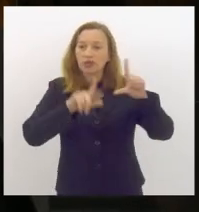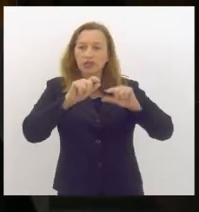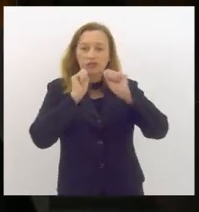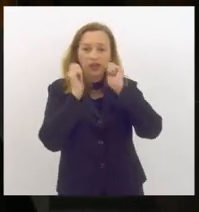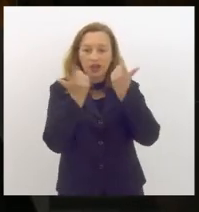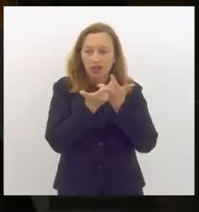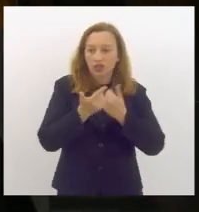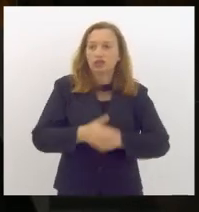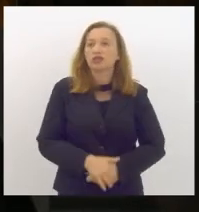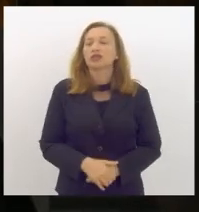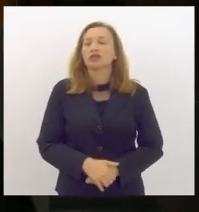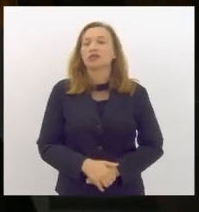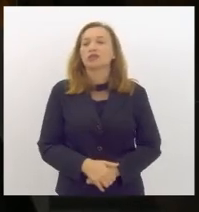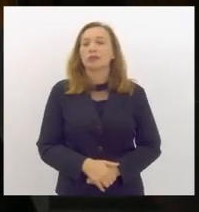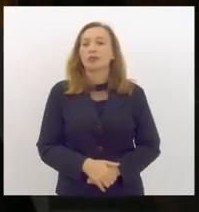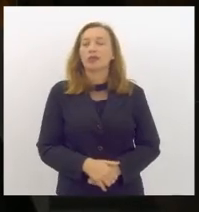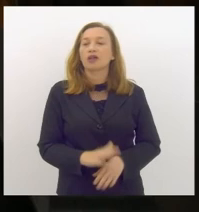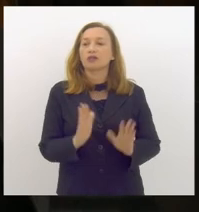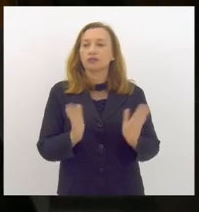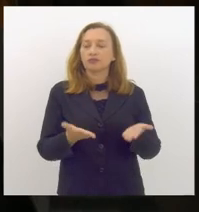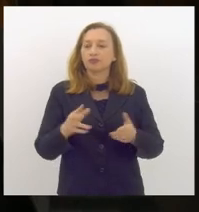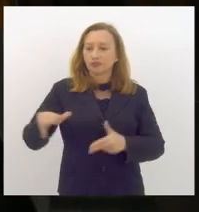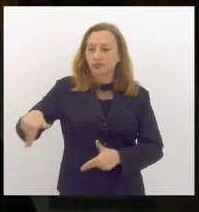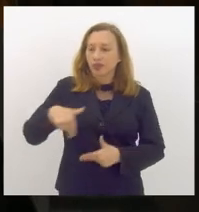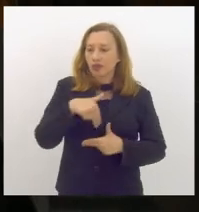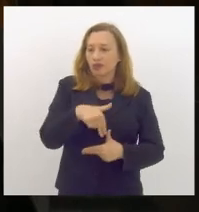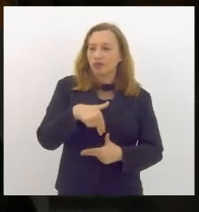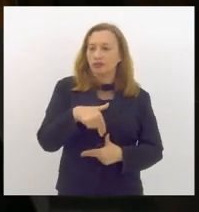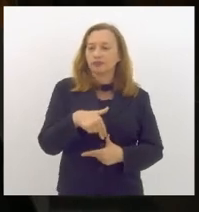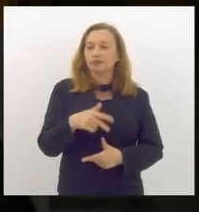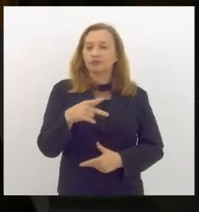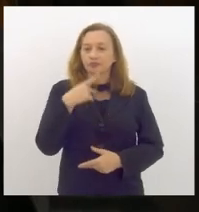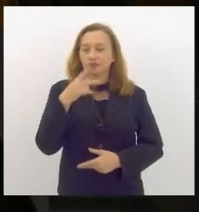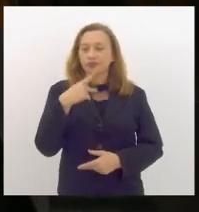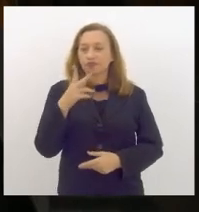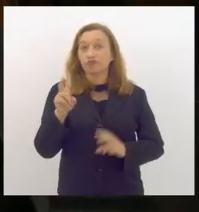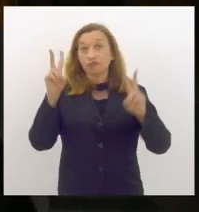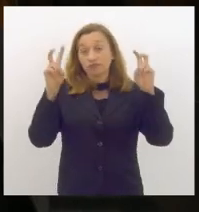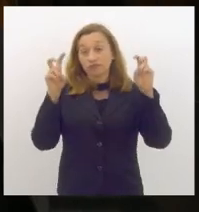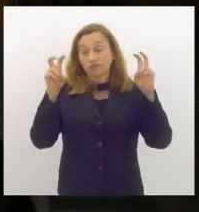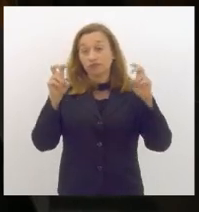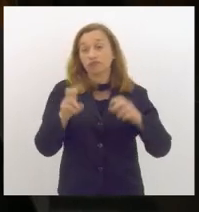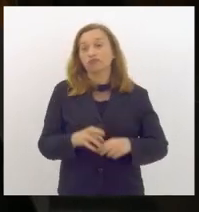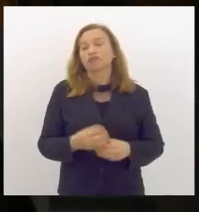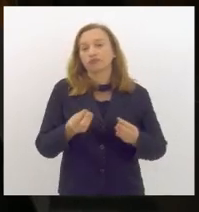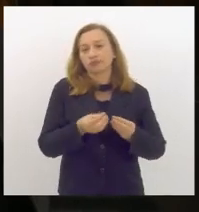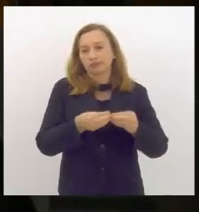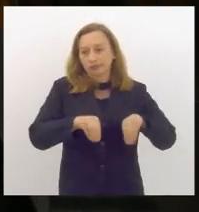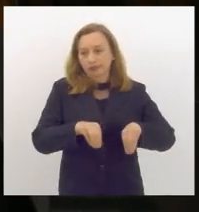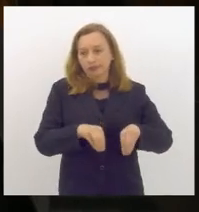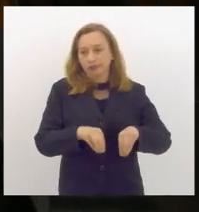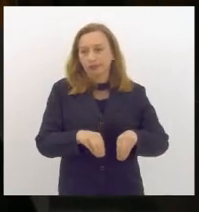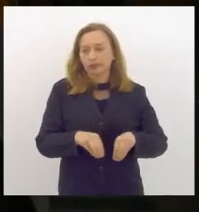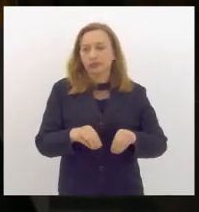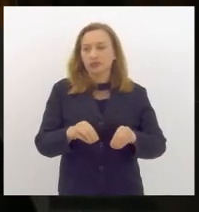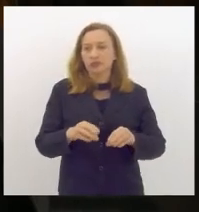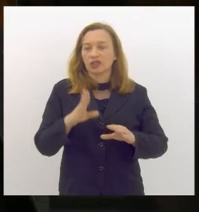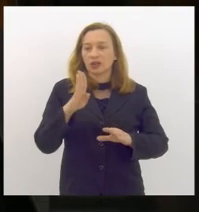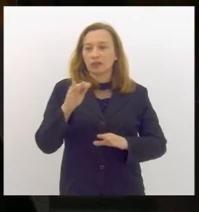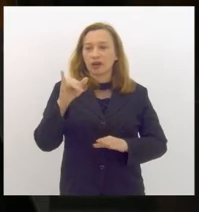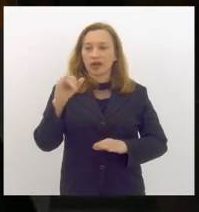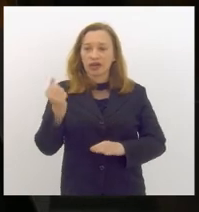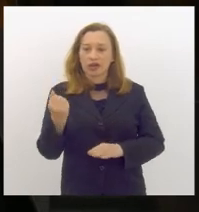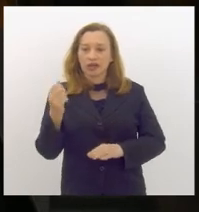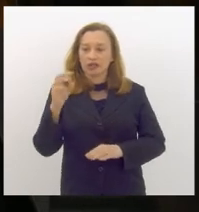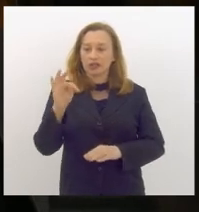Alerj. Hoje eu venho para a tribuna para falar sobre uma situação que está afetando a Baía de Sepetiba do Estado do